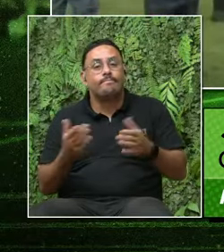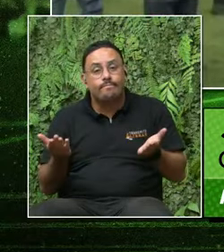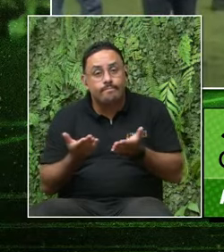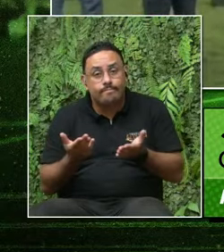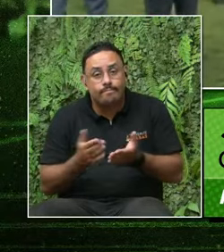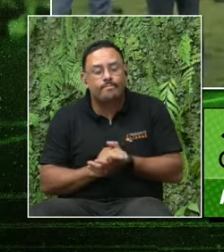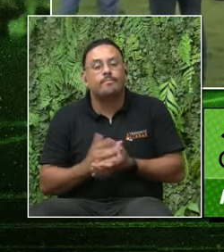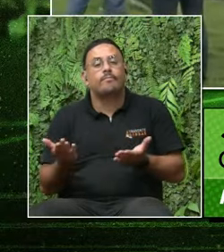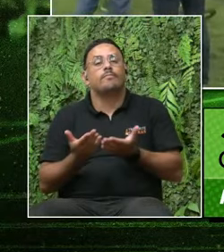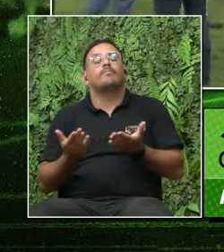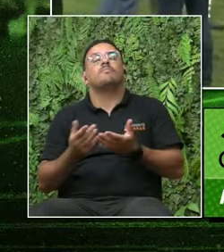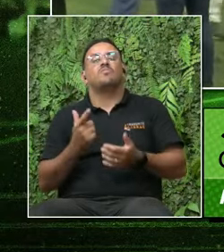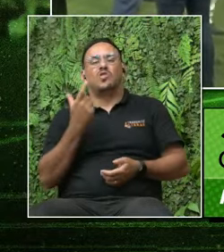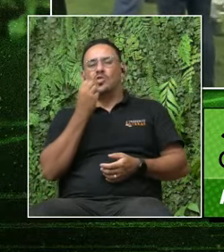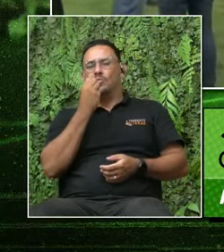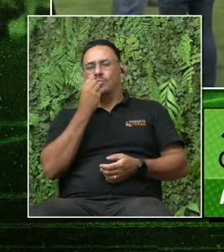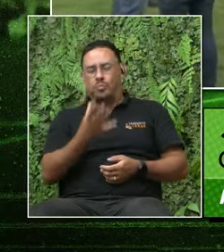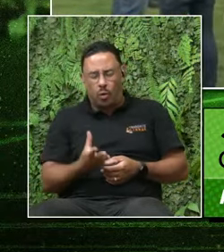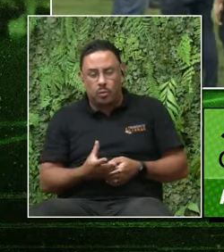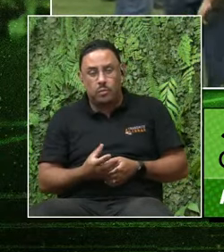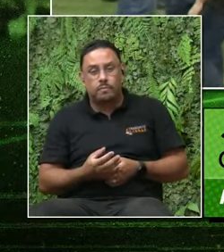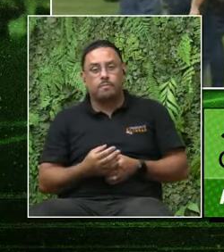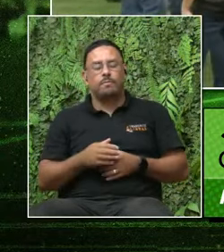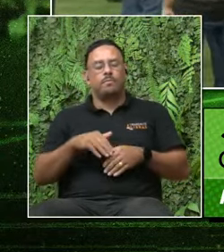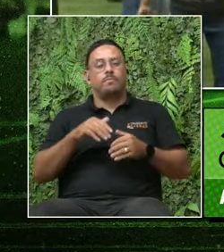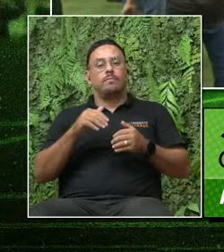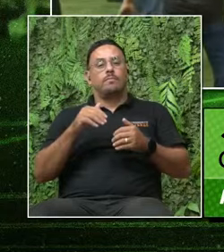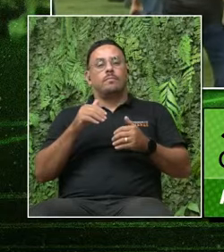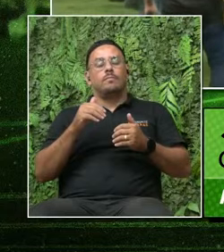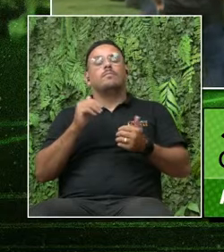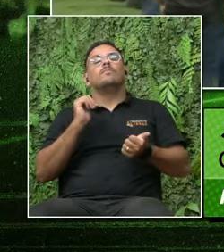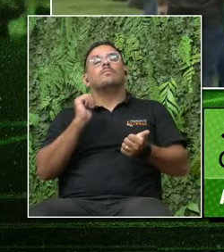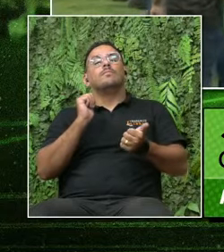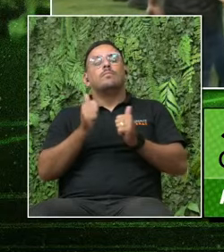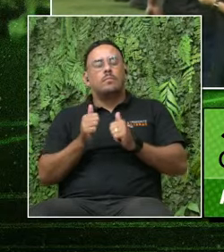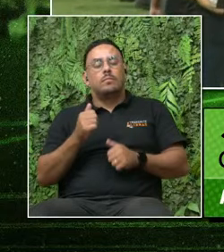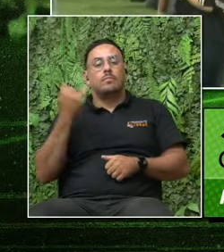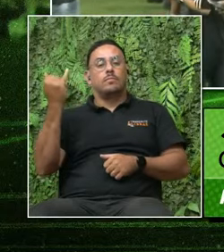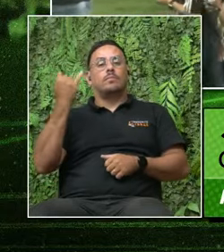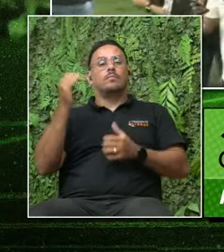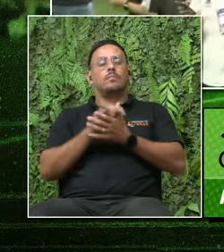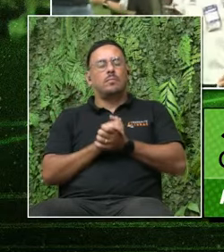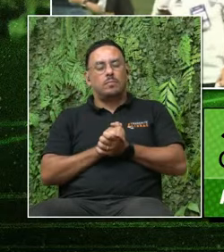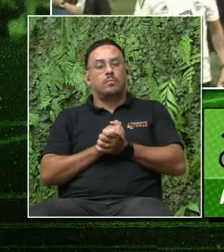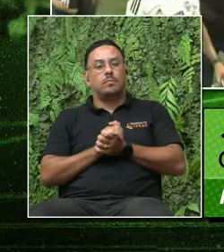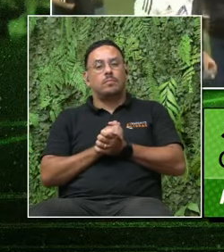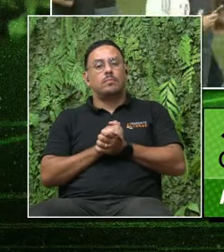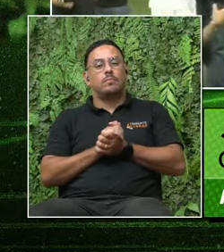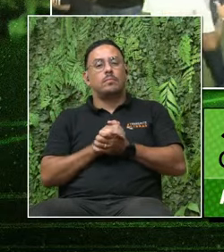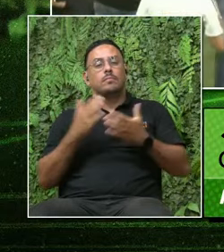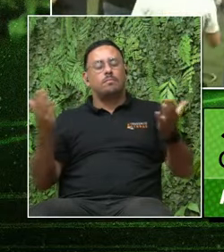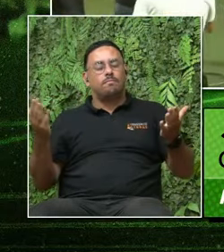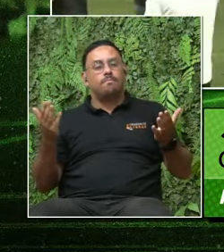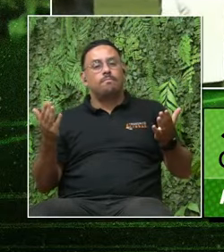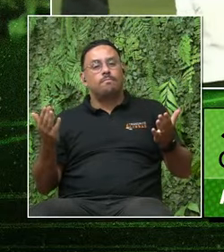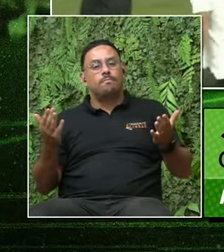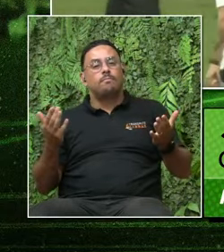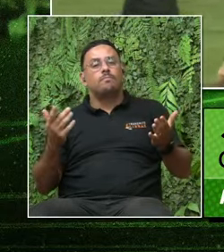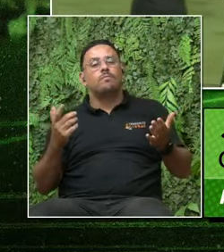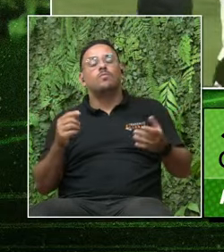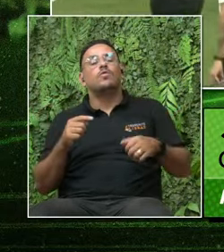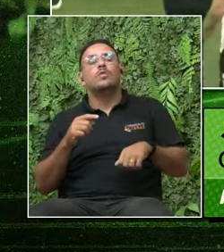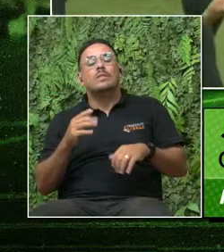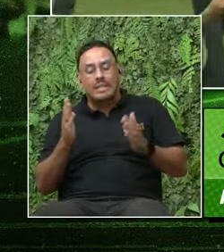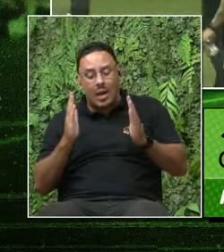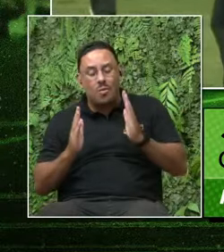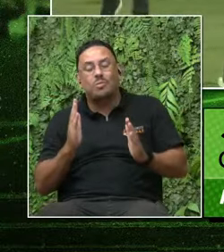um líder um jogador importante que é o Lucas Silva Mete a mão na bola ele abre o braço ele abre e mete a mão na bola no momento